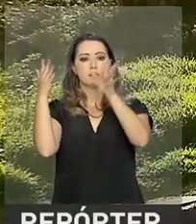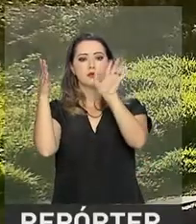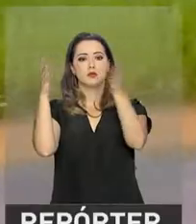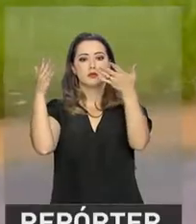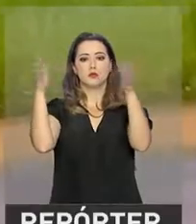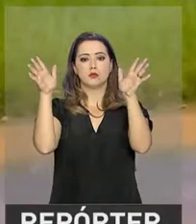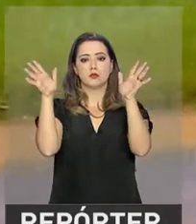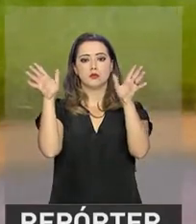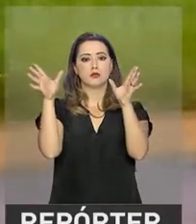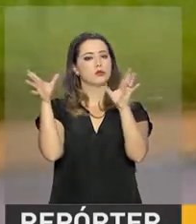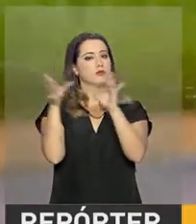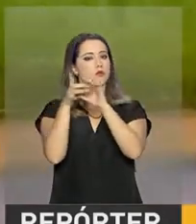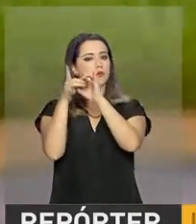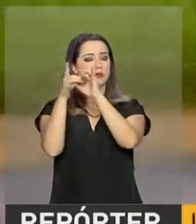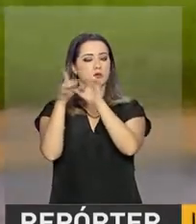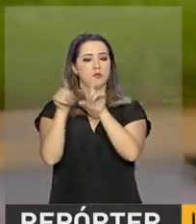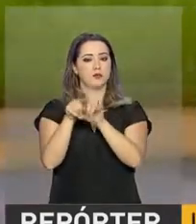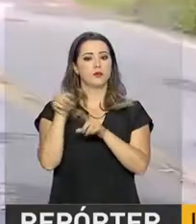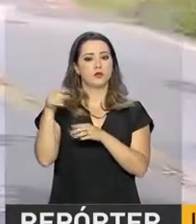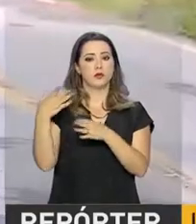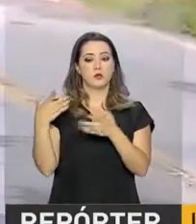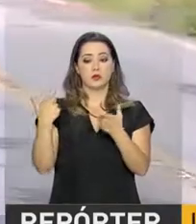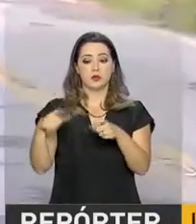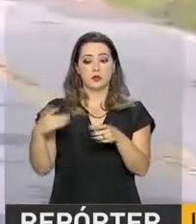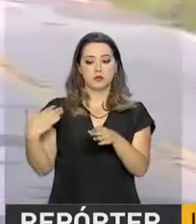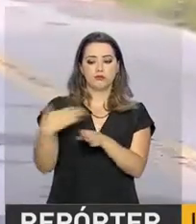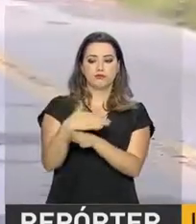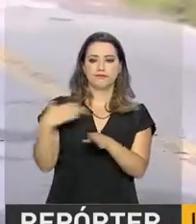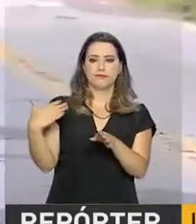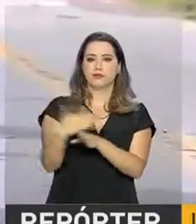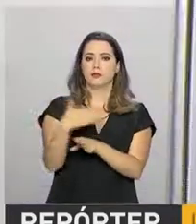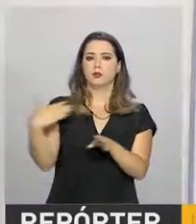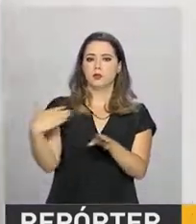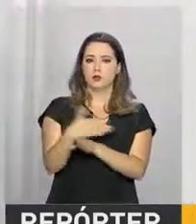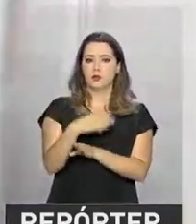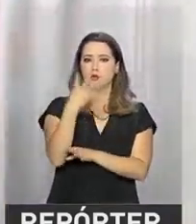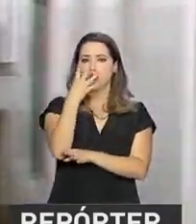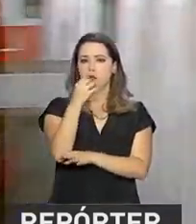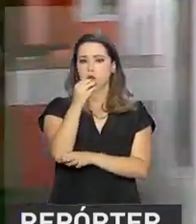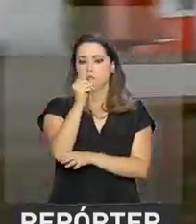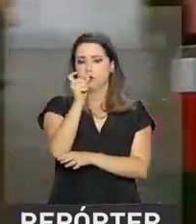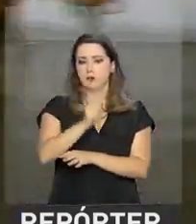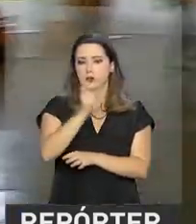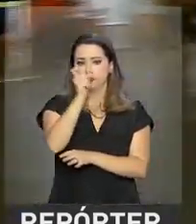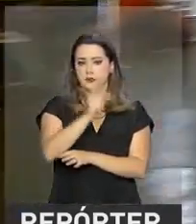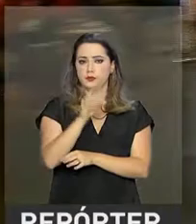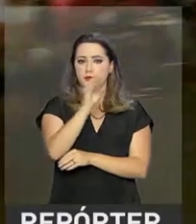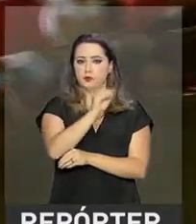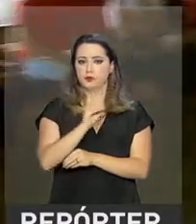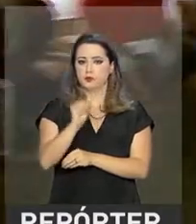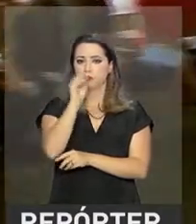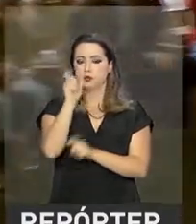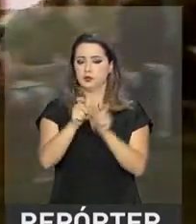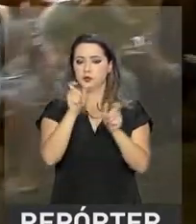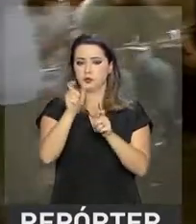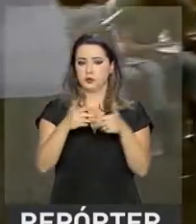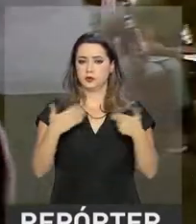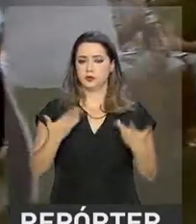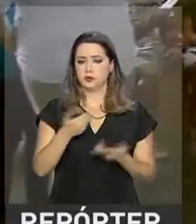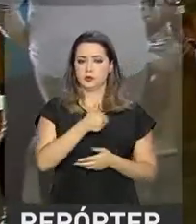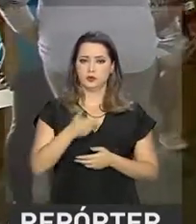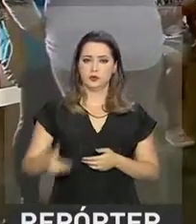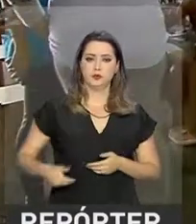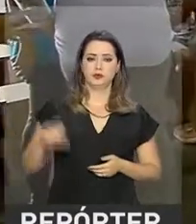fronteira cerca de 400 imigrantes passam todos os dias para reforçar o atendimento dessas pessoas o governo brasileiro